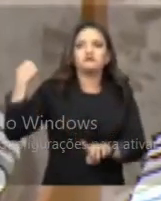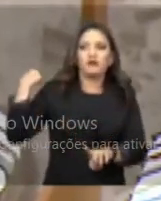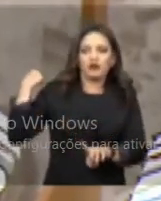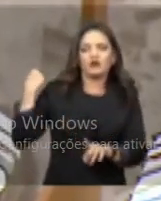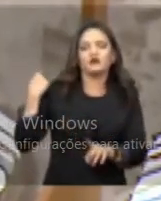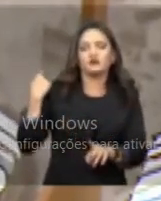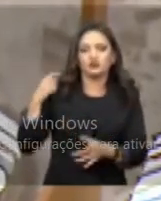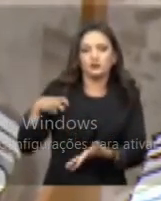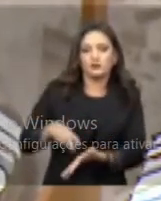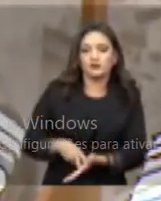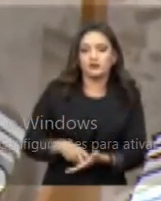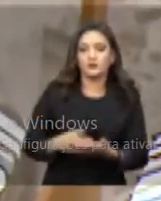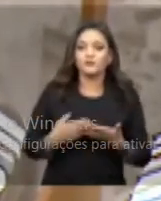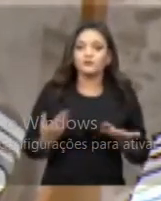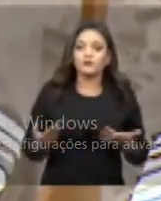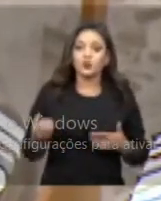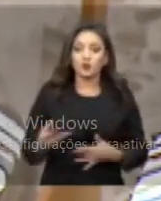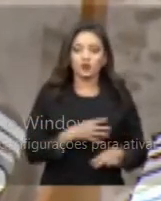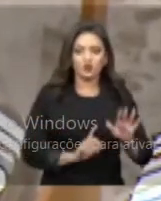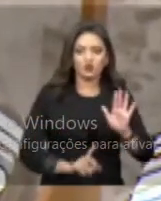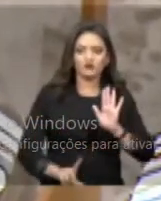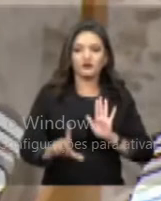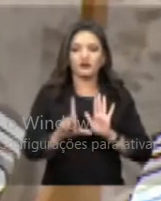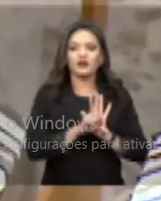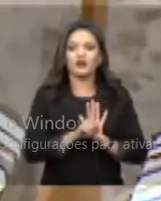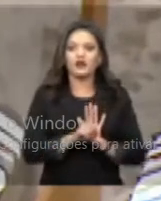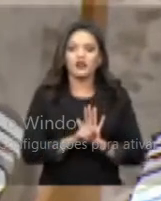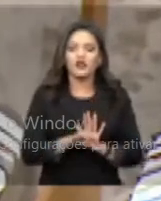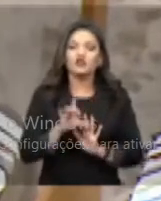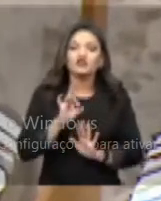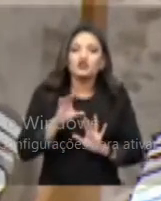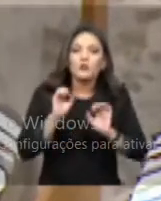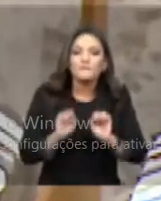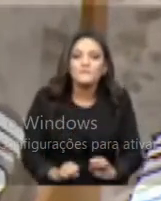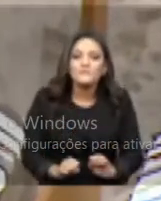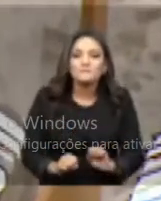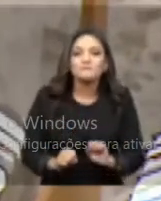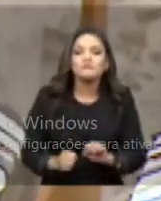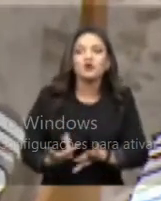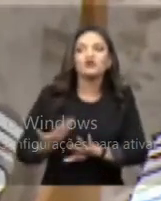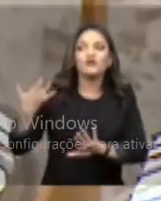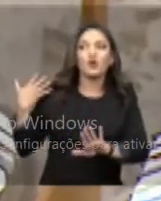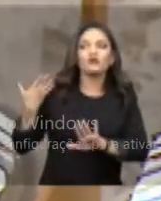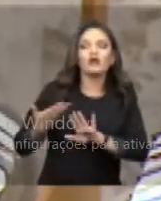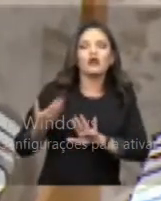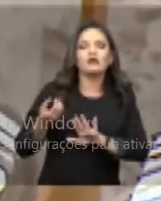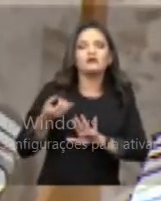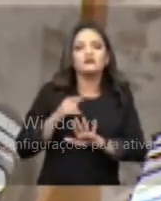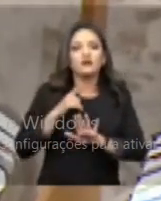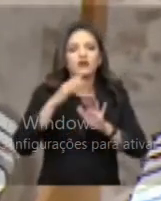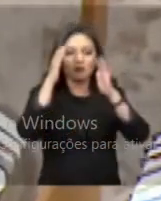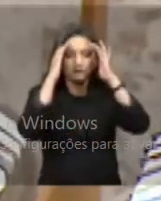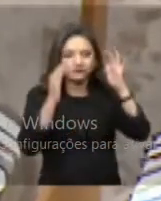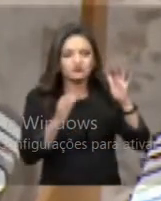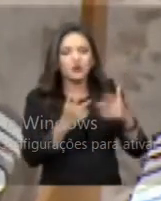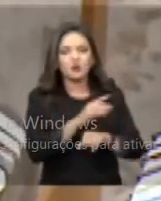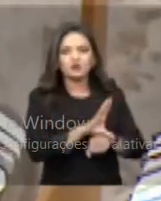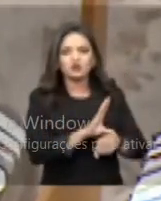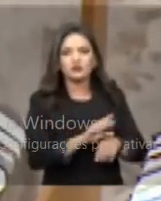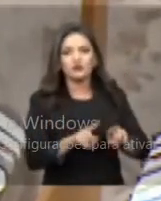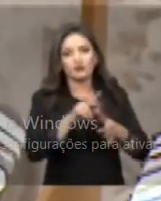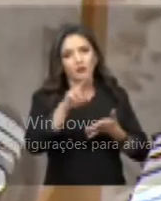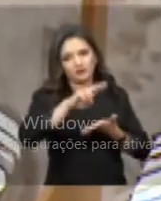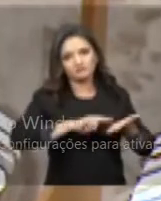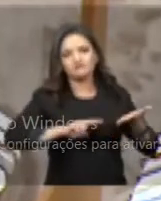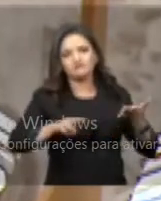Nessa esteira, a nova lei de improbidade somente poderia retroagir, data vênia, se não violasse essas obrigações constitucionais e internacionais